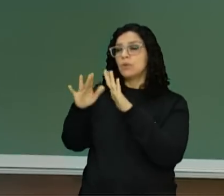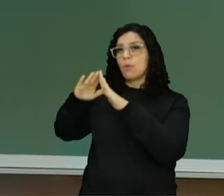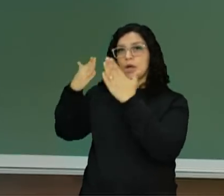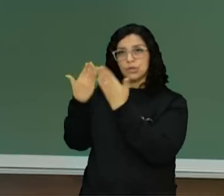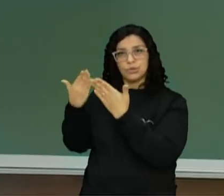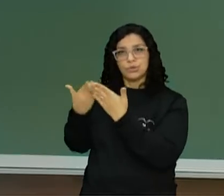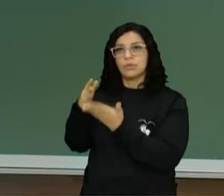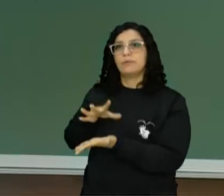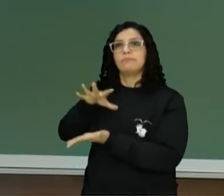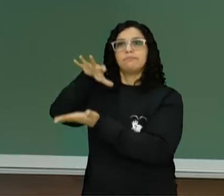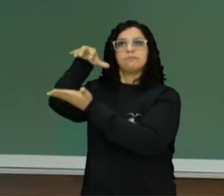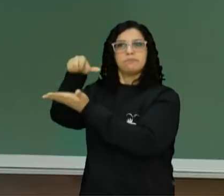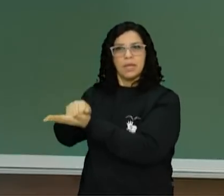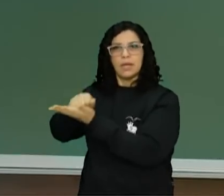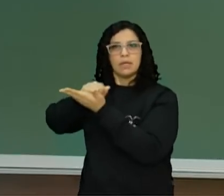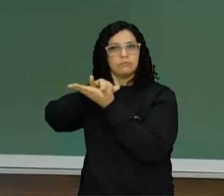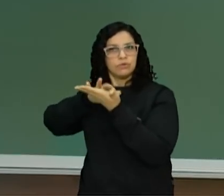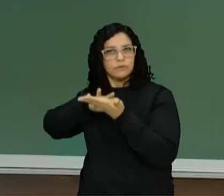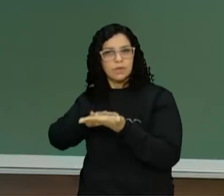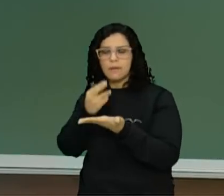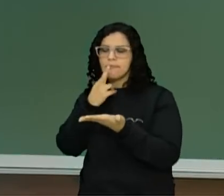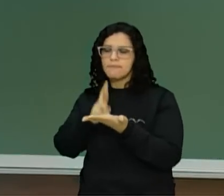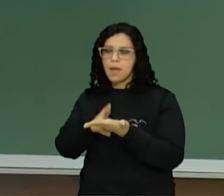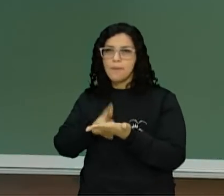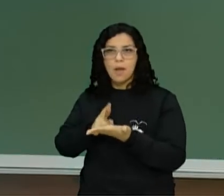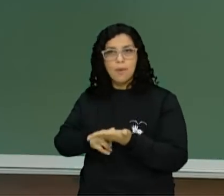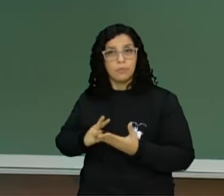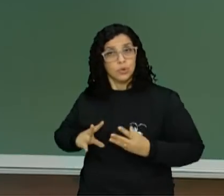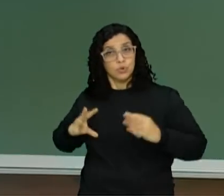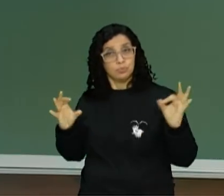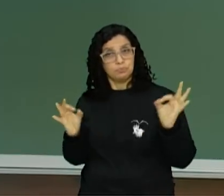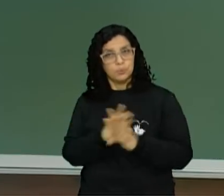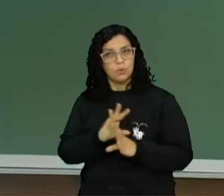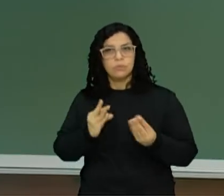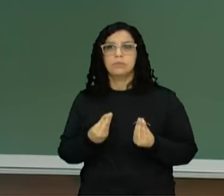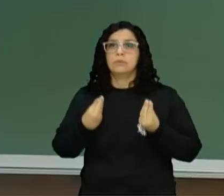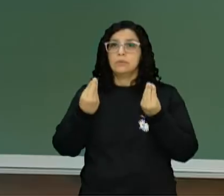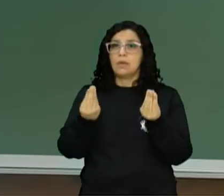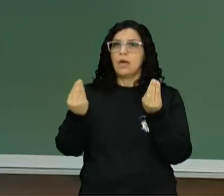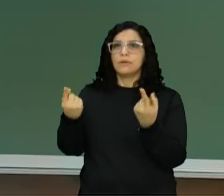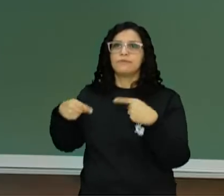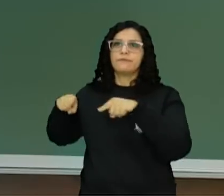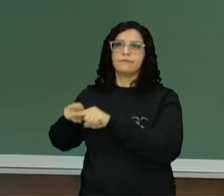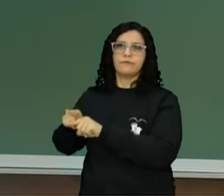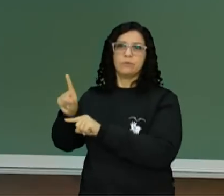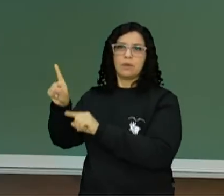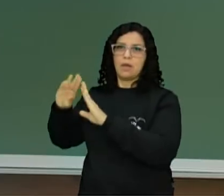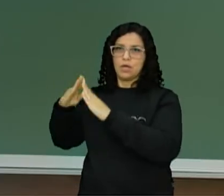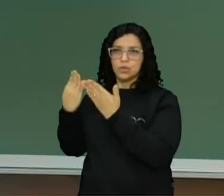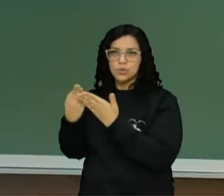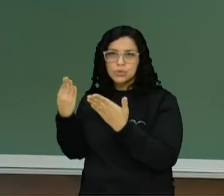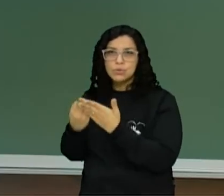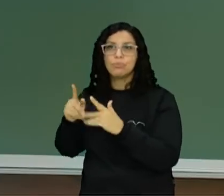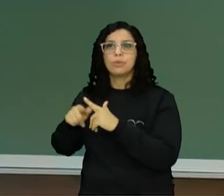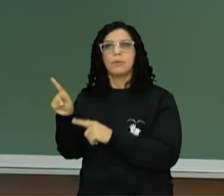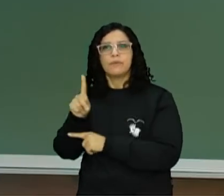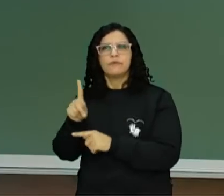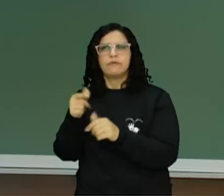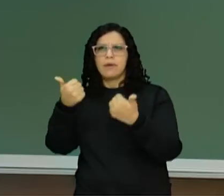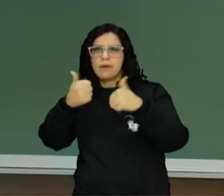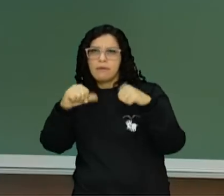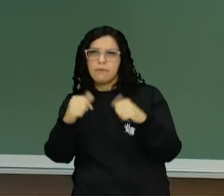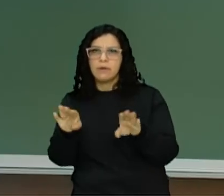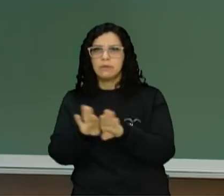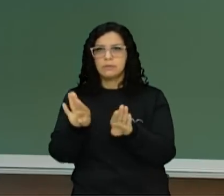acesso ao Classroom, procure a sua escola, veja qual é a melhor data para você retirar os materiais e depois devolver resolvido todas as listas de atividades